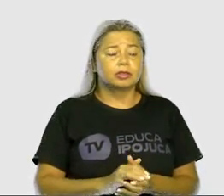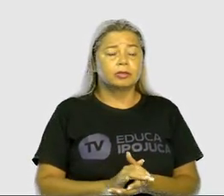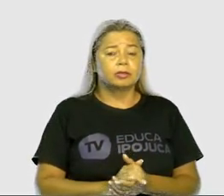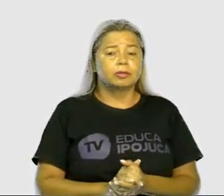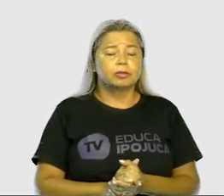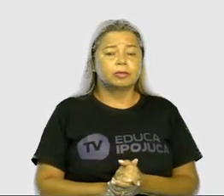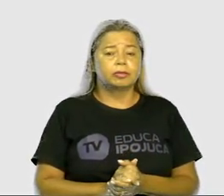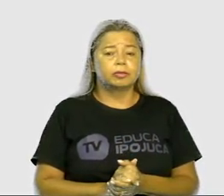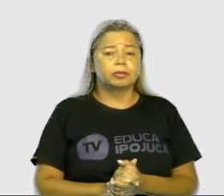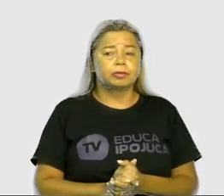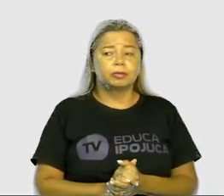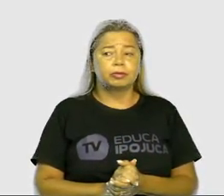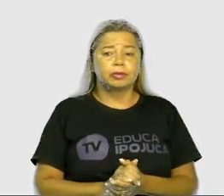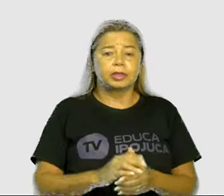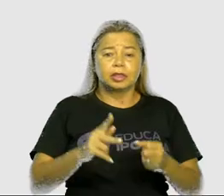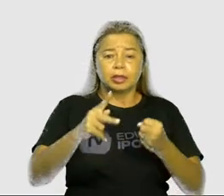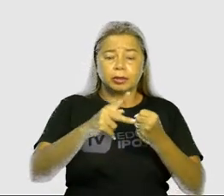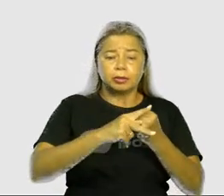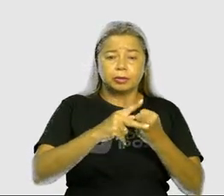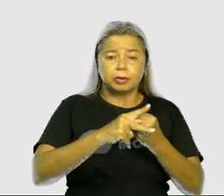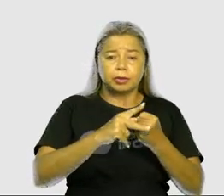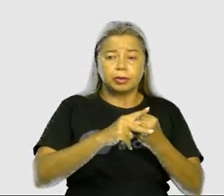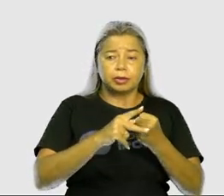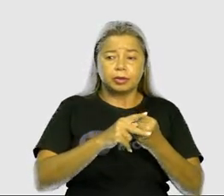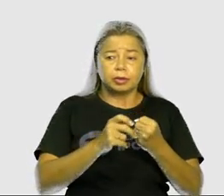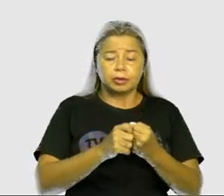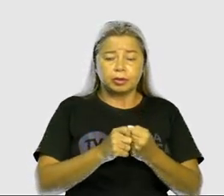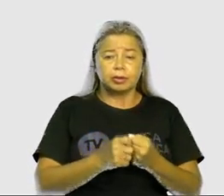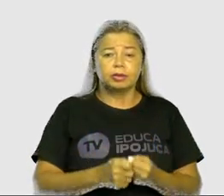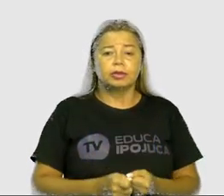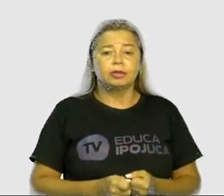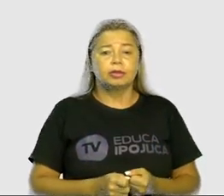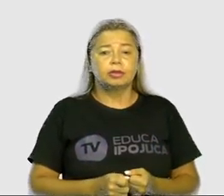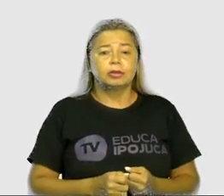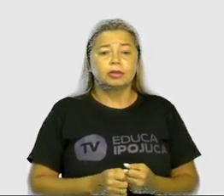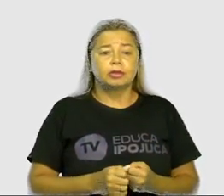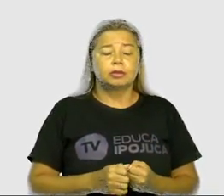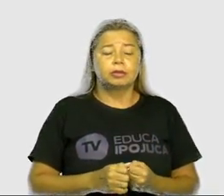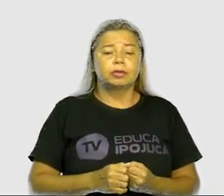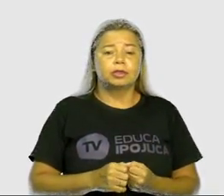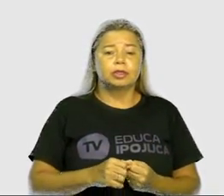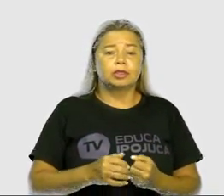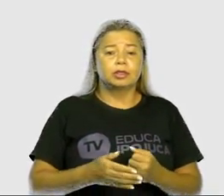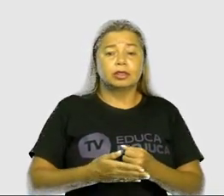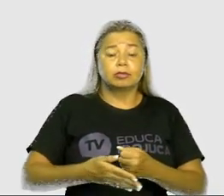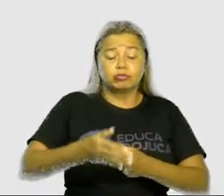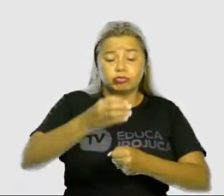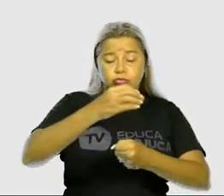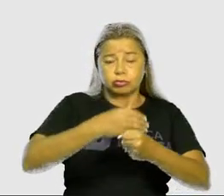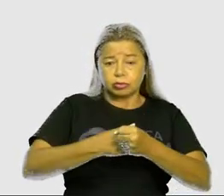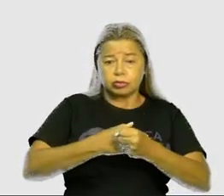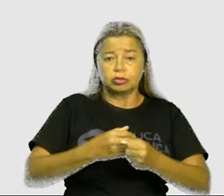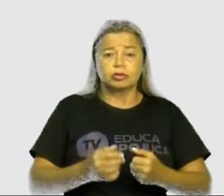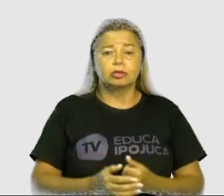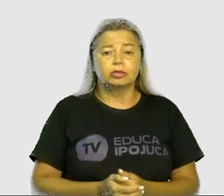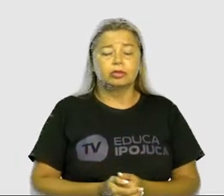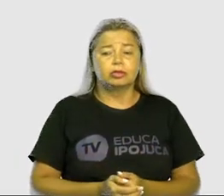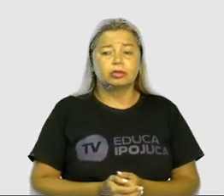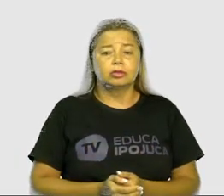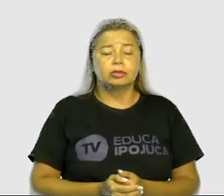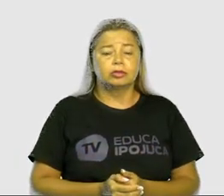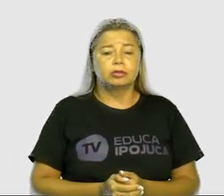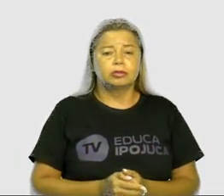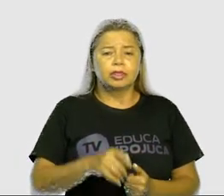pronouns. Ou seja, um pronome sujeito que está conjugando o verbo principal da frase. Estão entendendo? Então, vamos